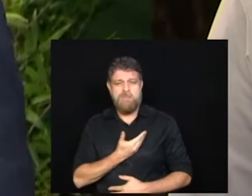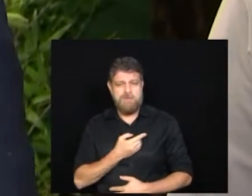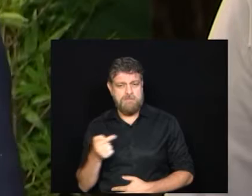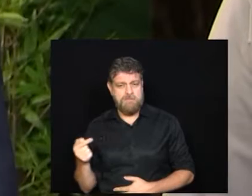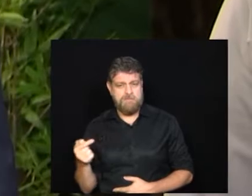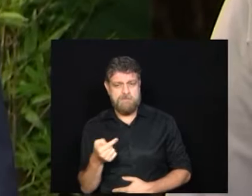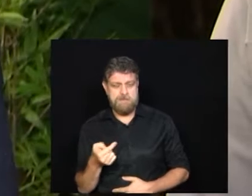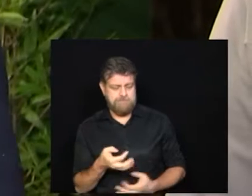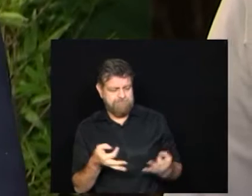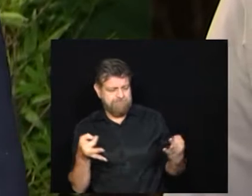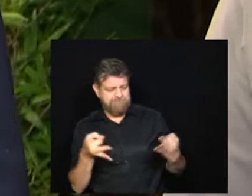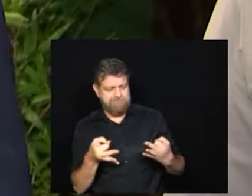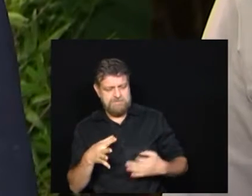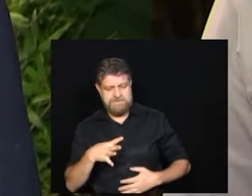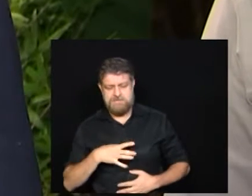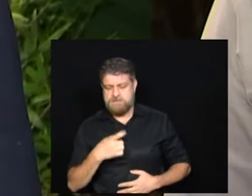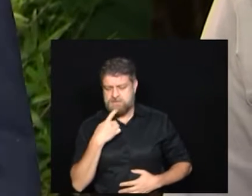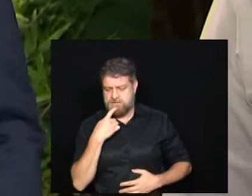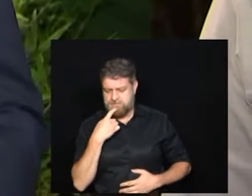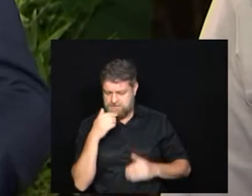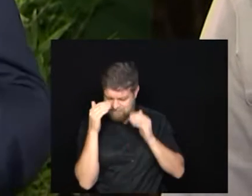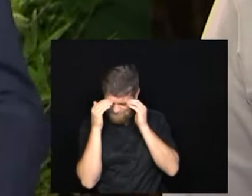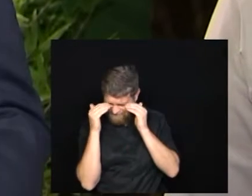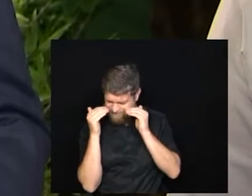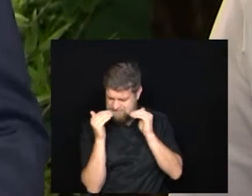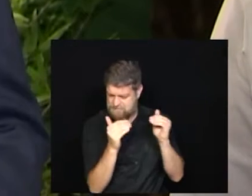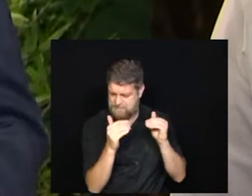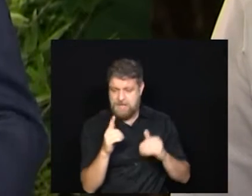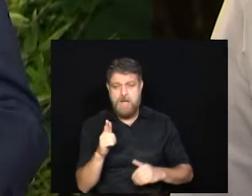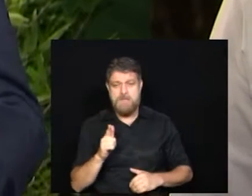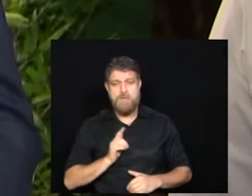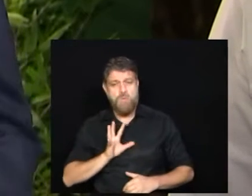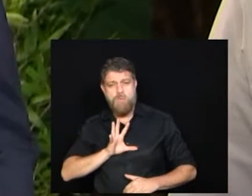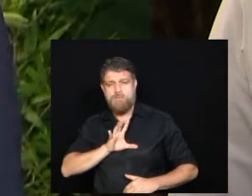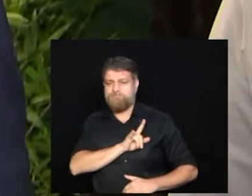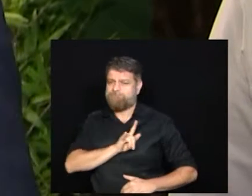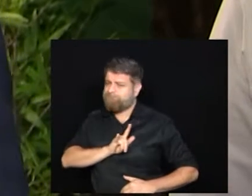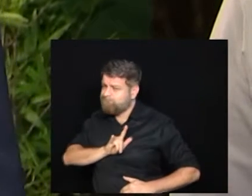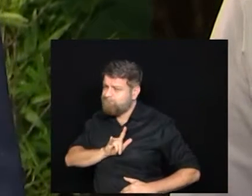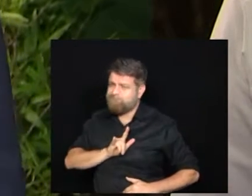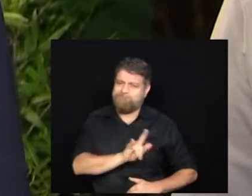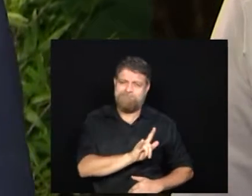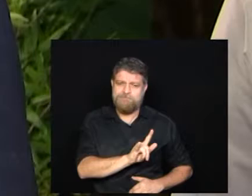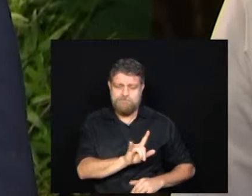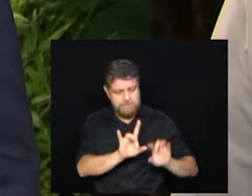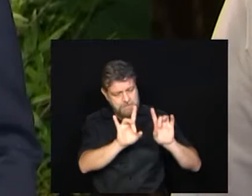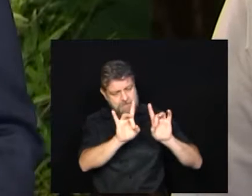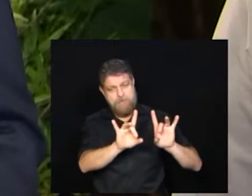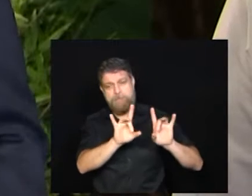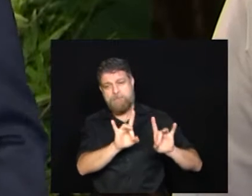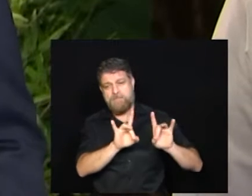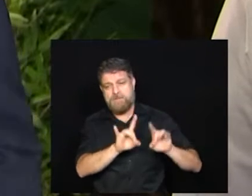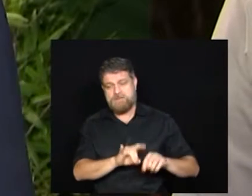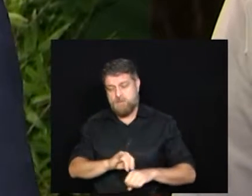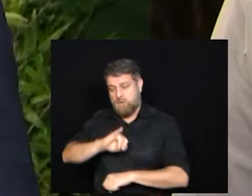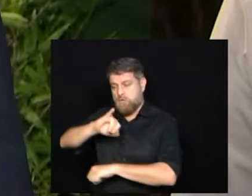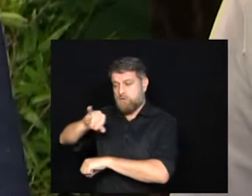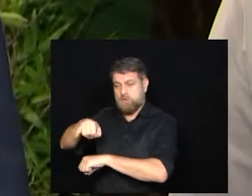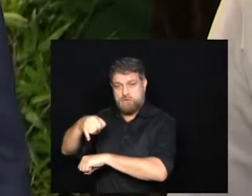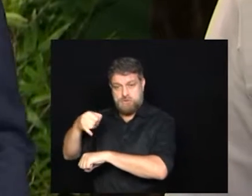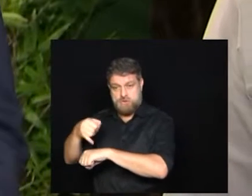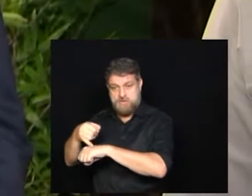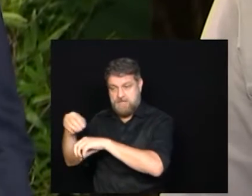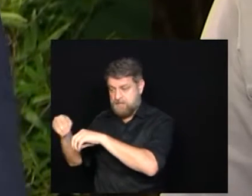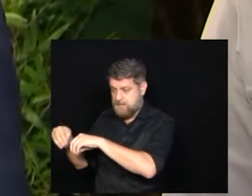honra a cidade de Campinas, tem um amor muito especial por essa cidade, veio de Jundiaí para